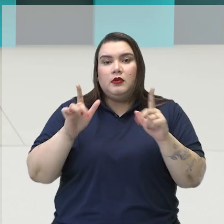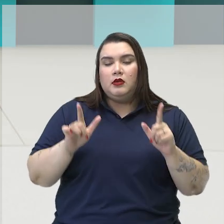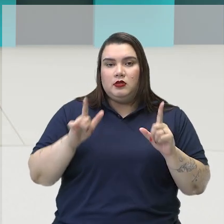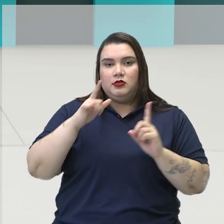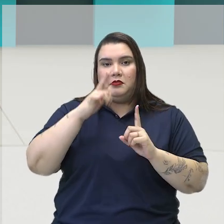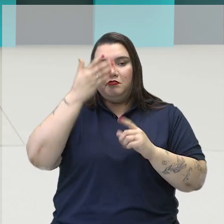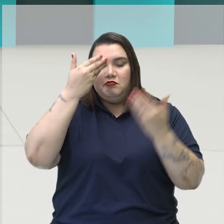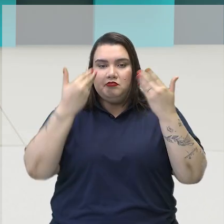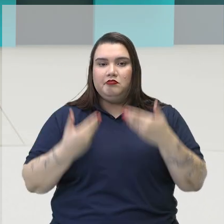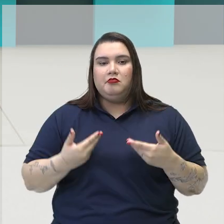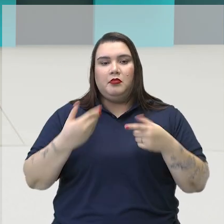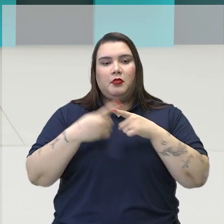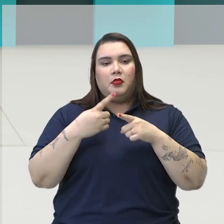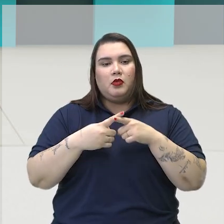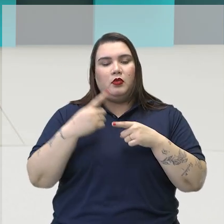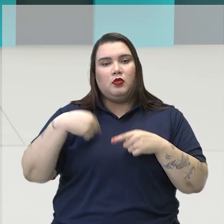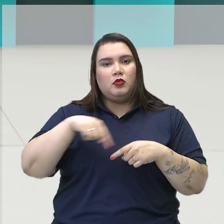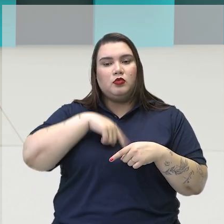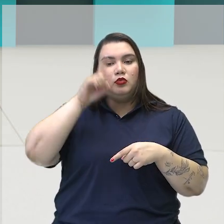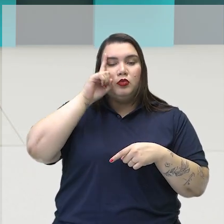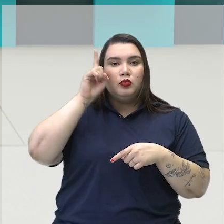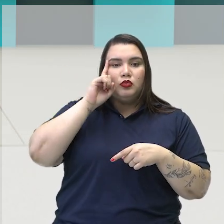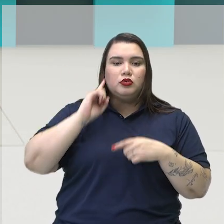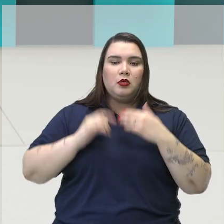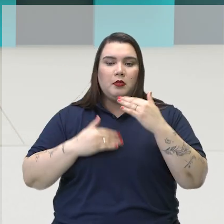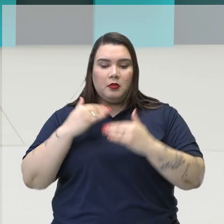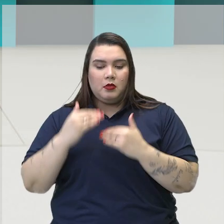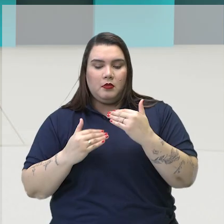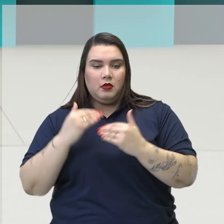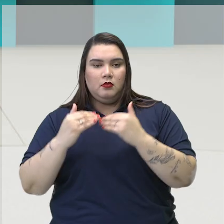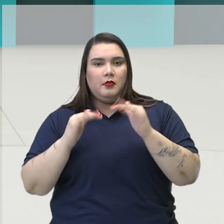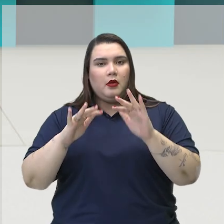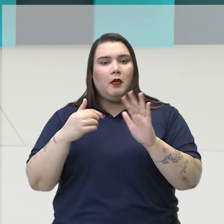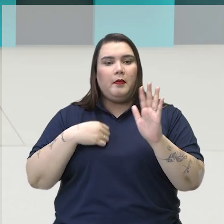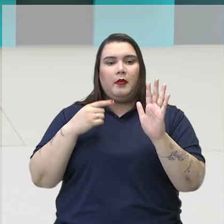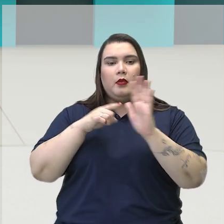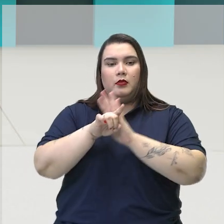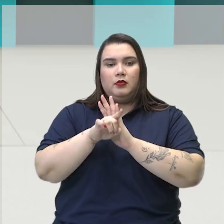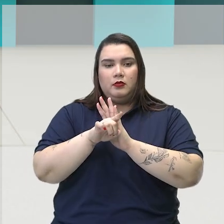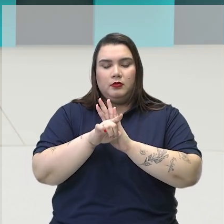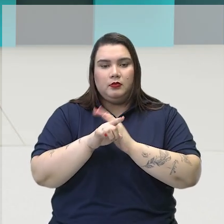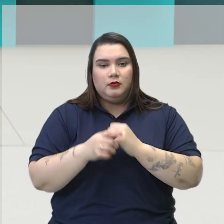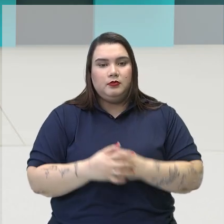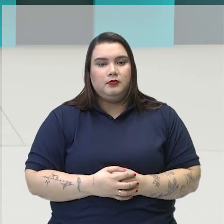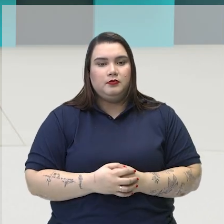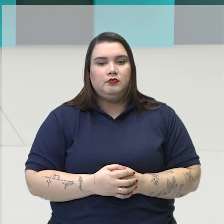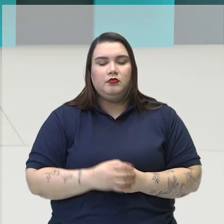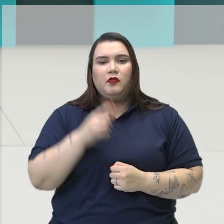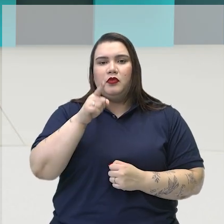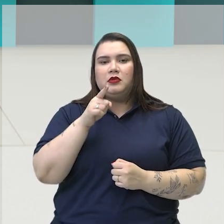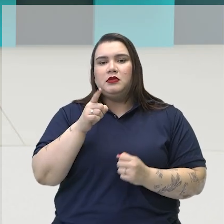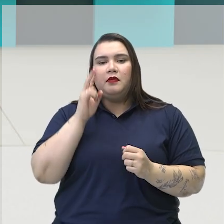você, porque estamos nos construindo diariamente. Então eu te pergunto, aqui nessa próxima imagem, o que